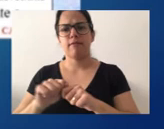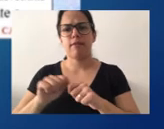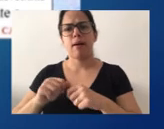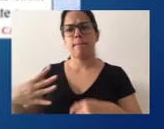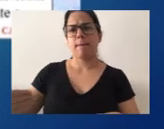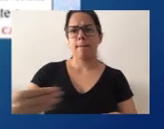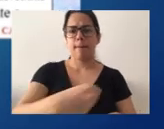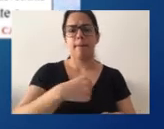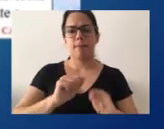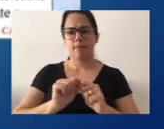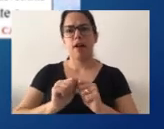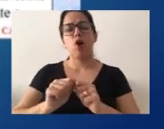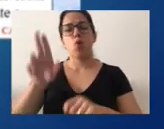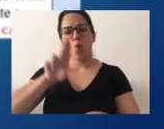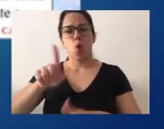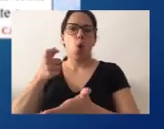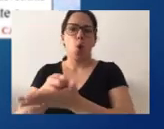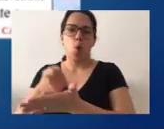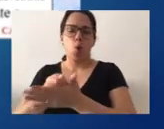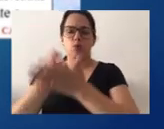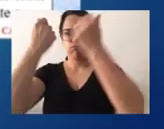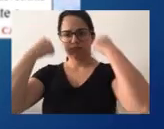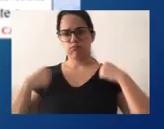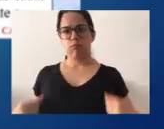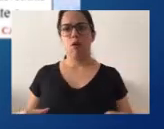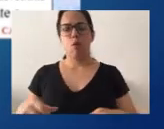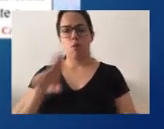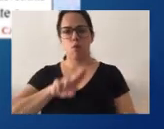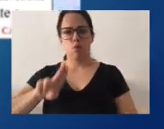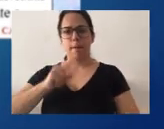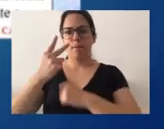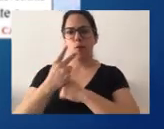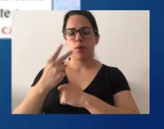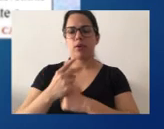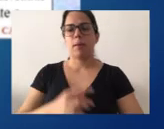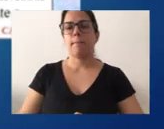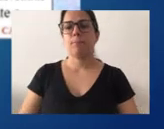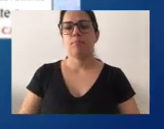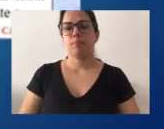acompanhante, também é obrigatório o uso da vestimenta pumbrífera para a sua proteção.